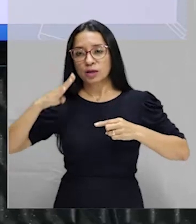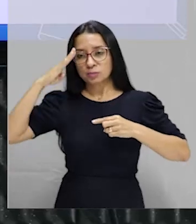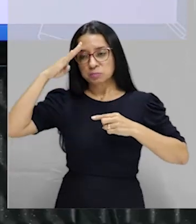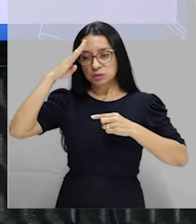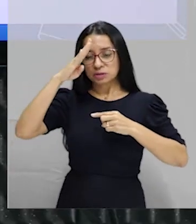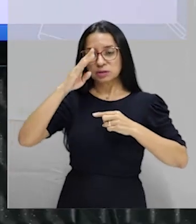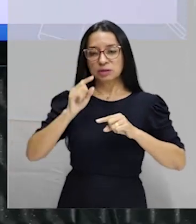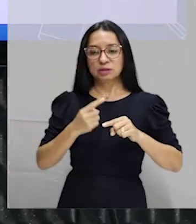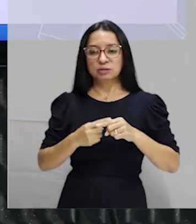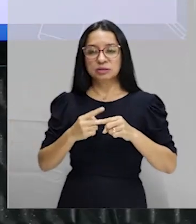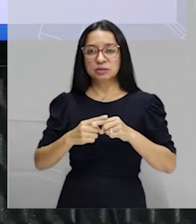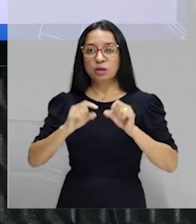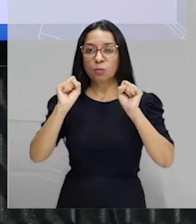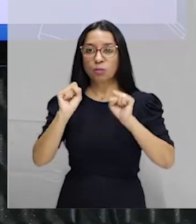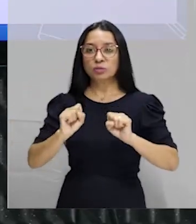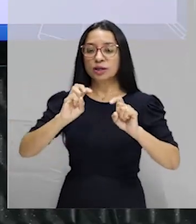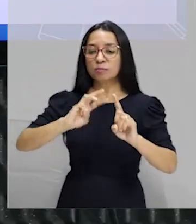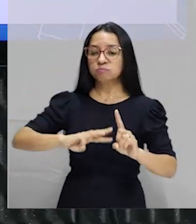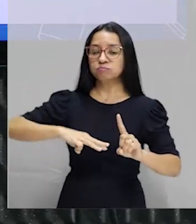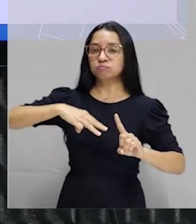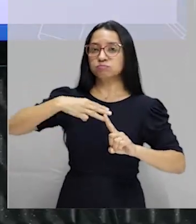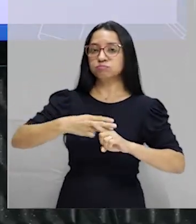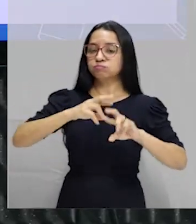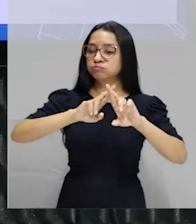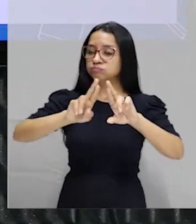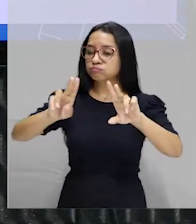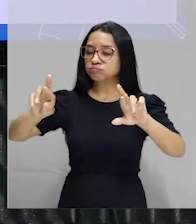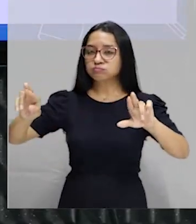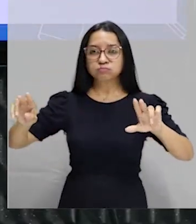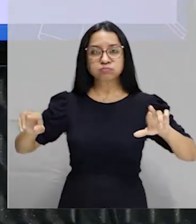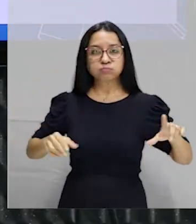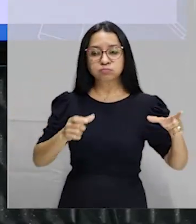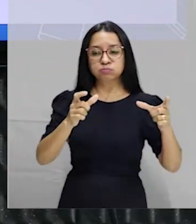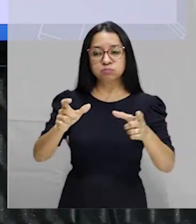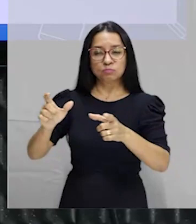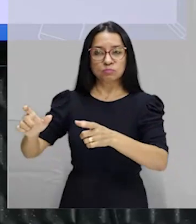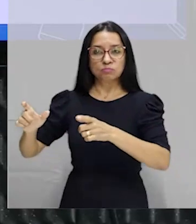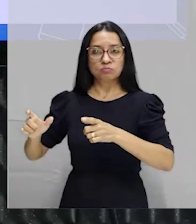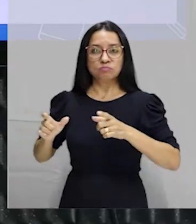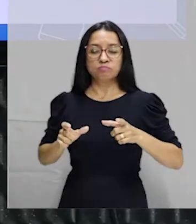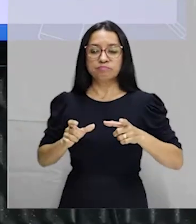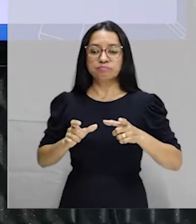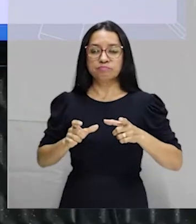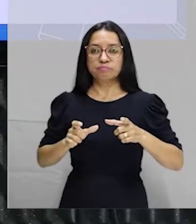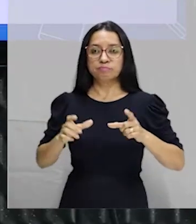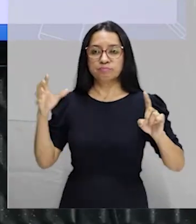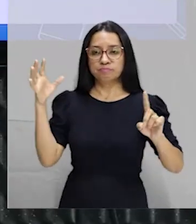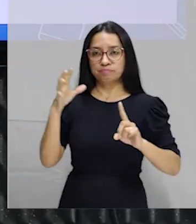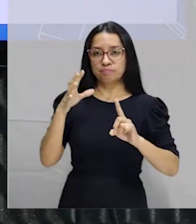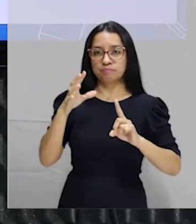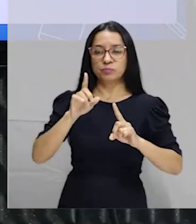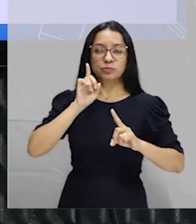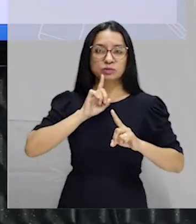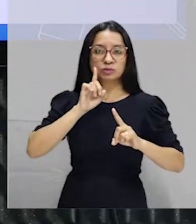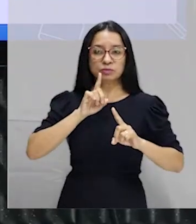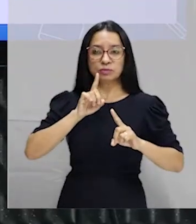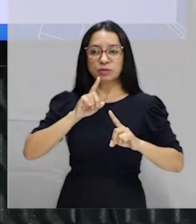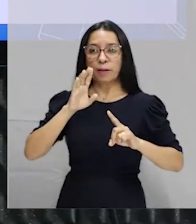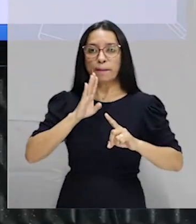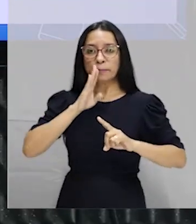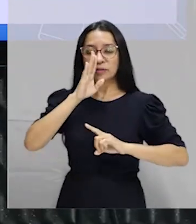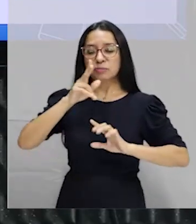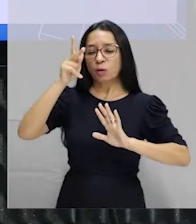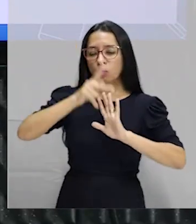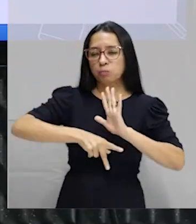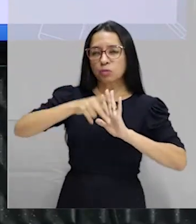poder multidimensional, ou seja, em variadas esferas, em variadas zonas de influência. Os Estados Unidos ainda são a principal potência